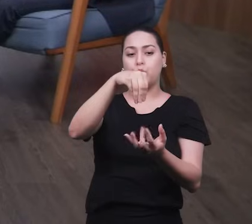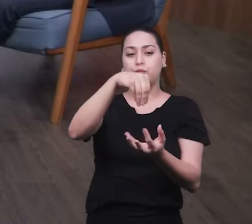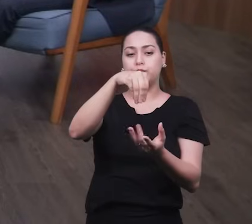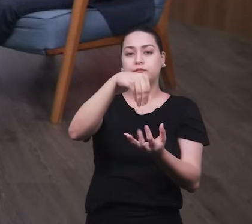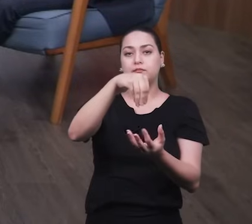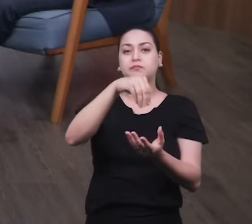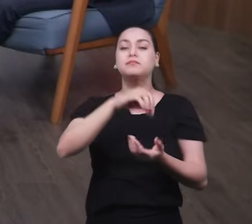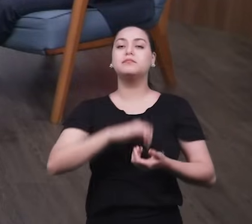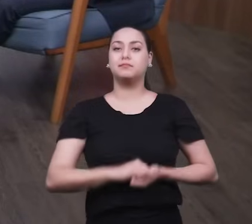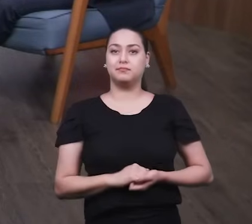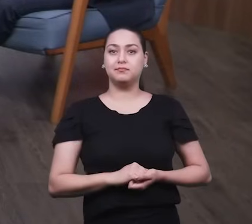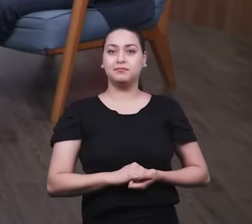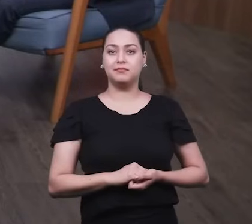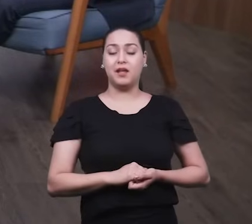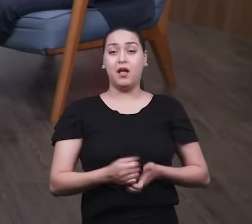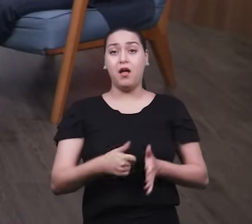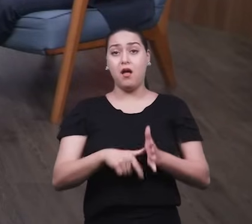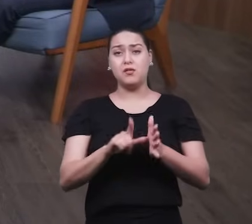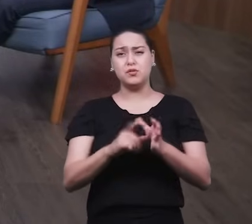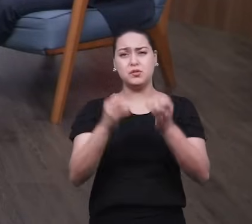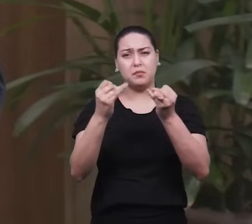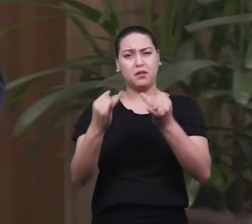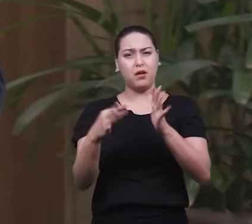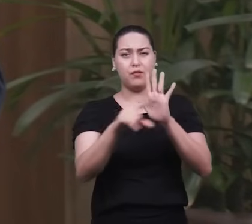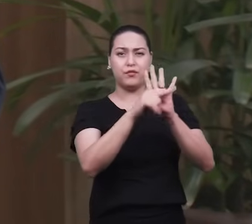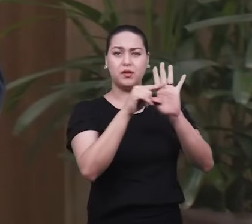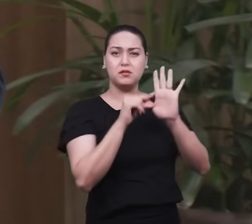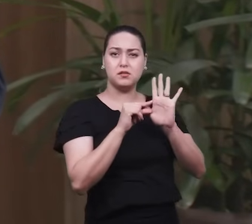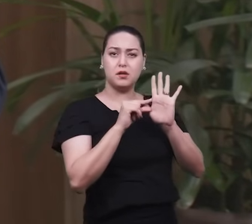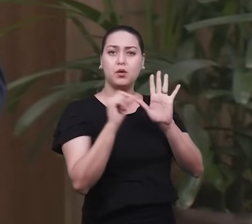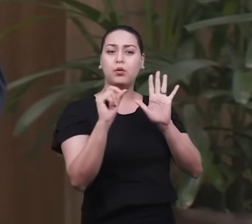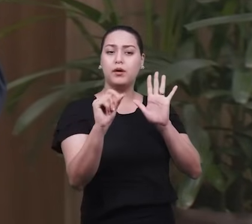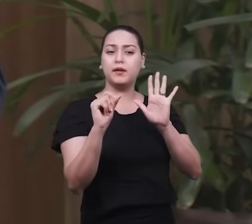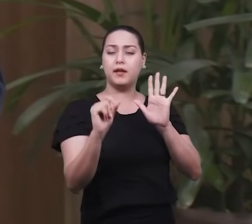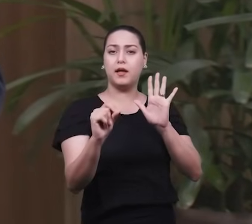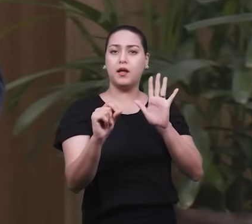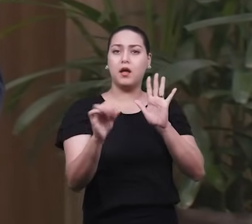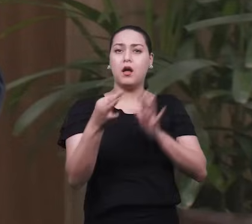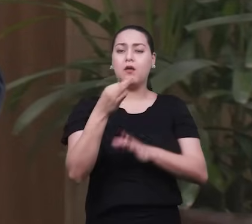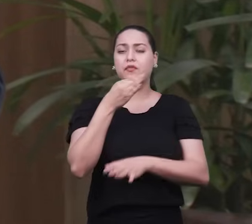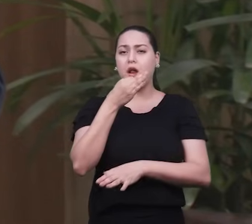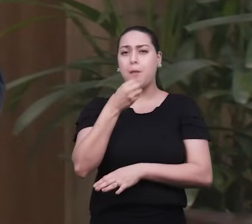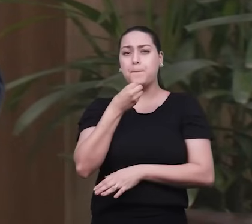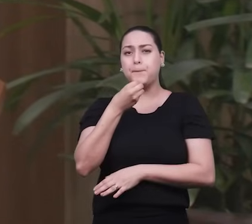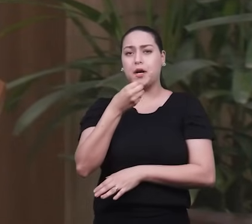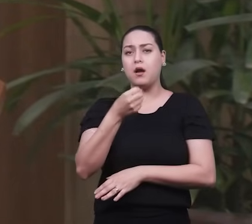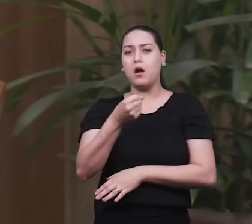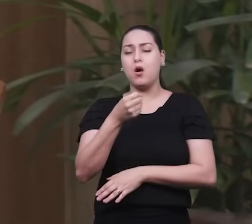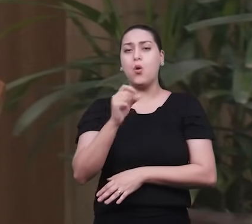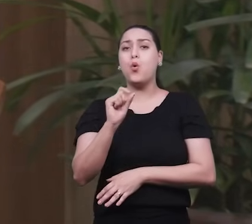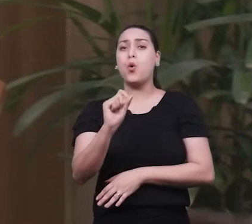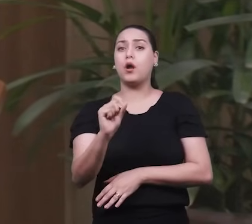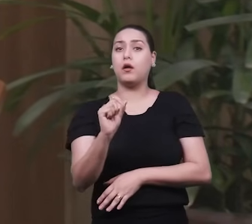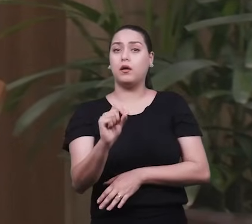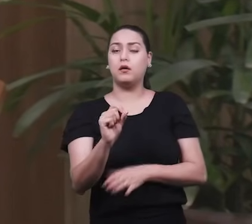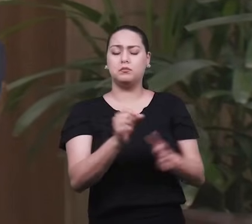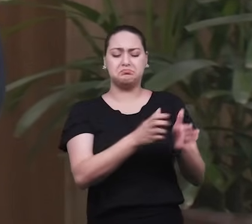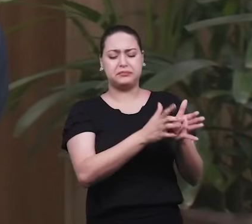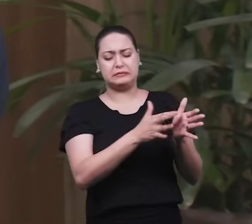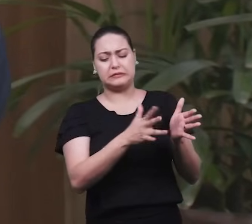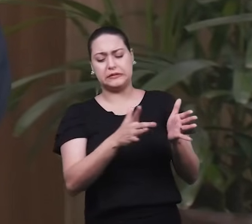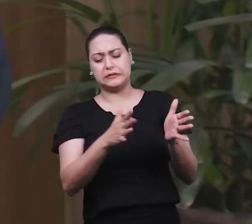falarem desse versículo em si, eu queria que vocês comentassem o seguinte. Nós temos visto ao longo